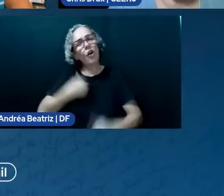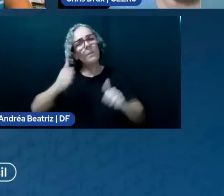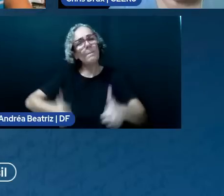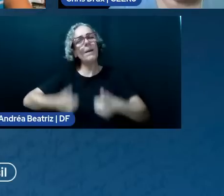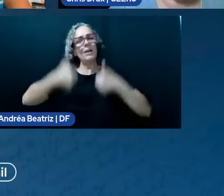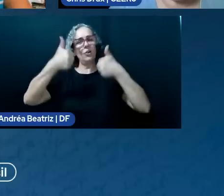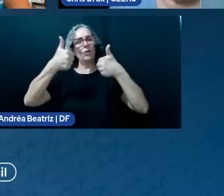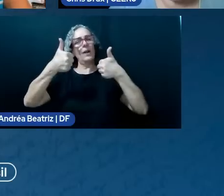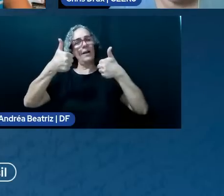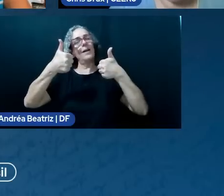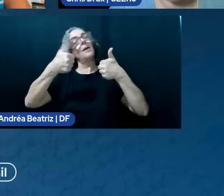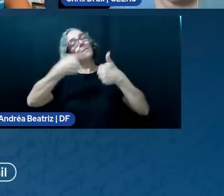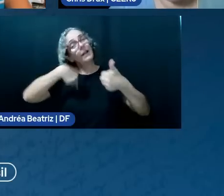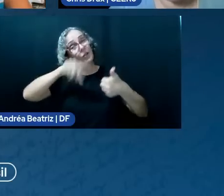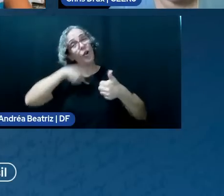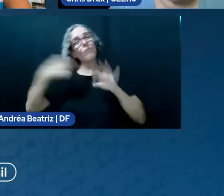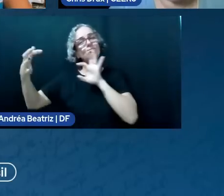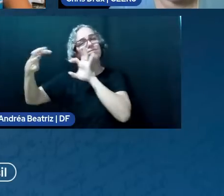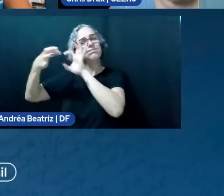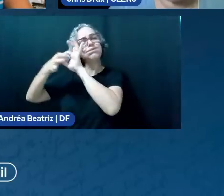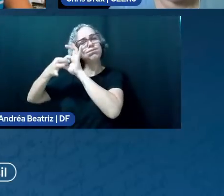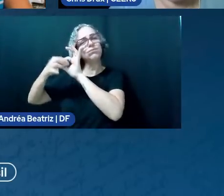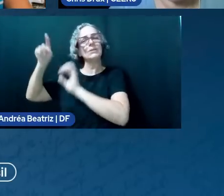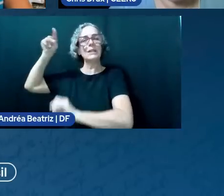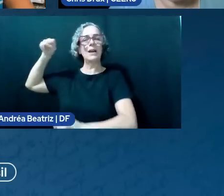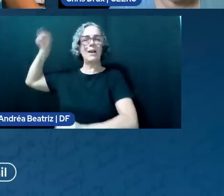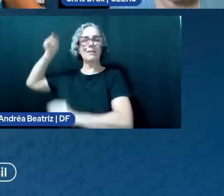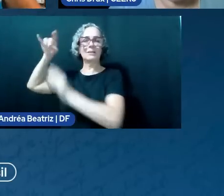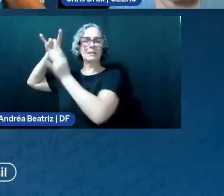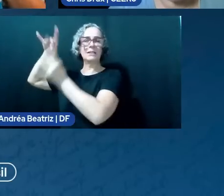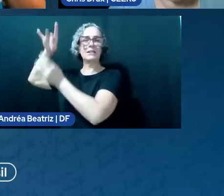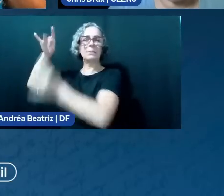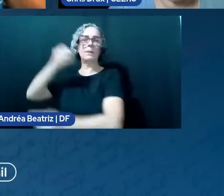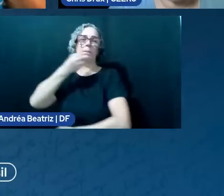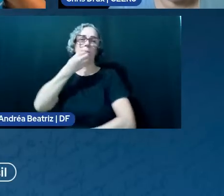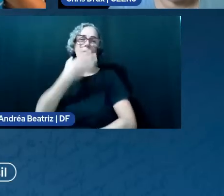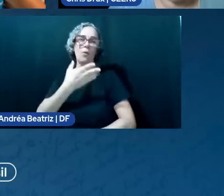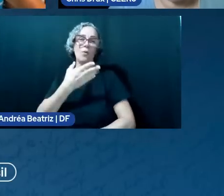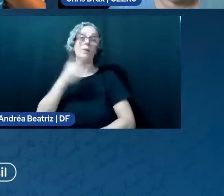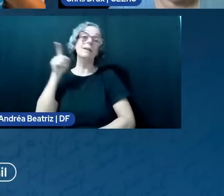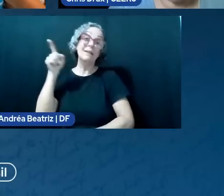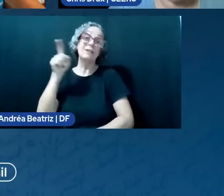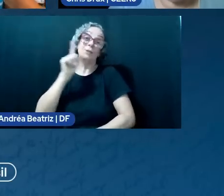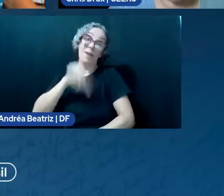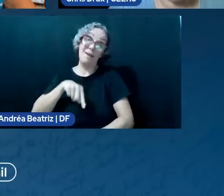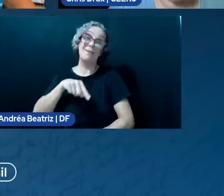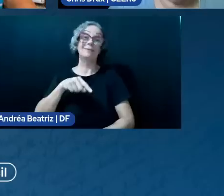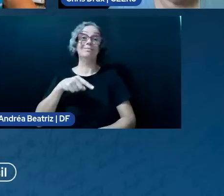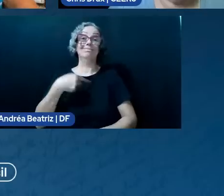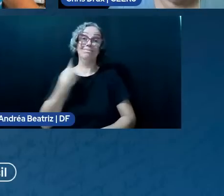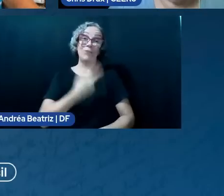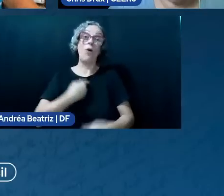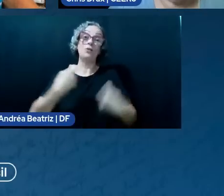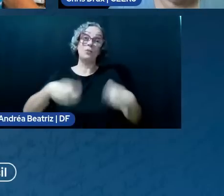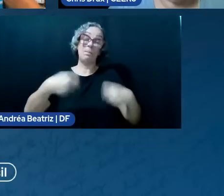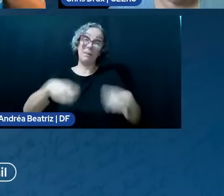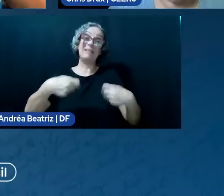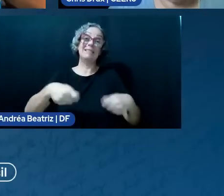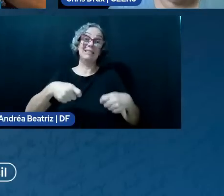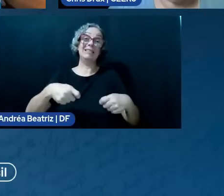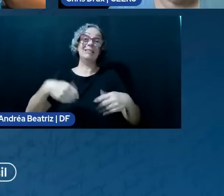desses bons espíritos, que é o que nós precisamos para continuar a nossa escalada ascensional,